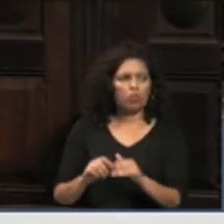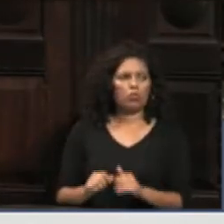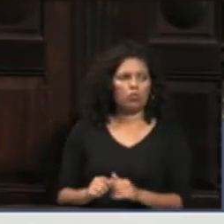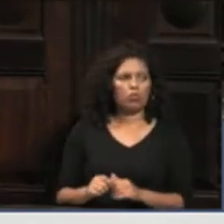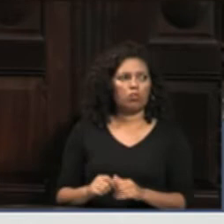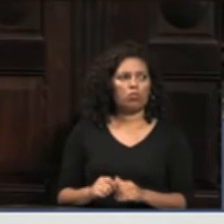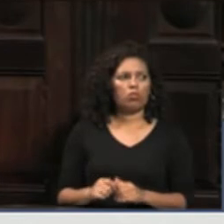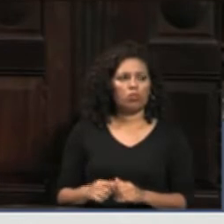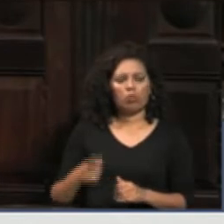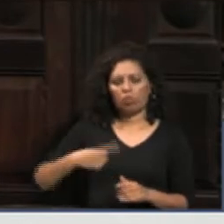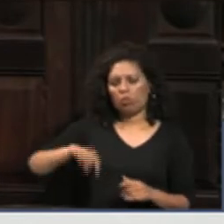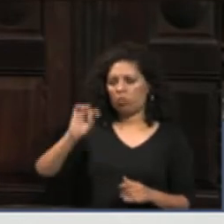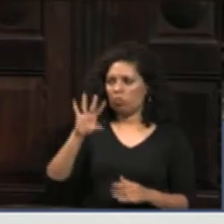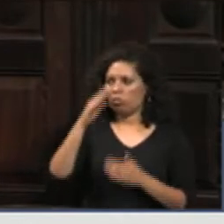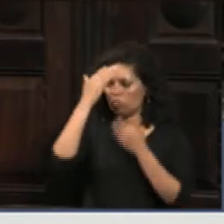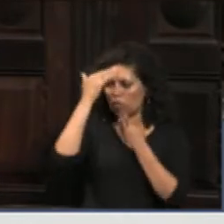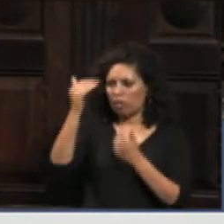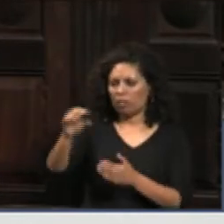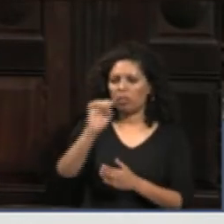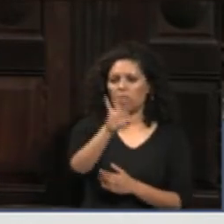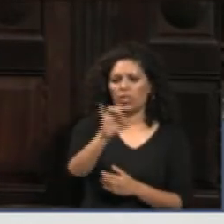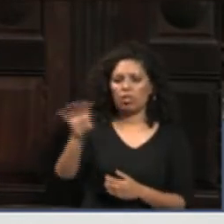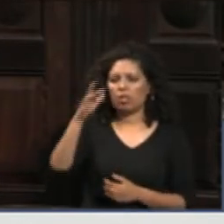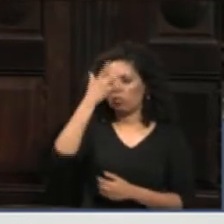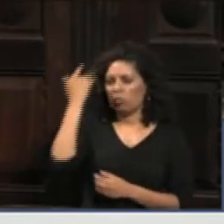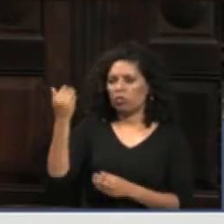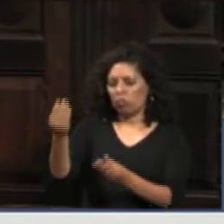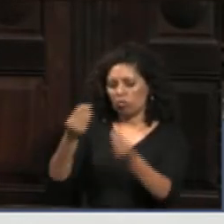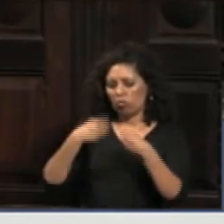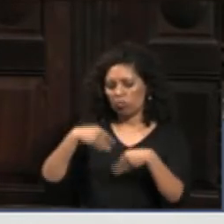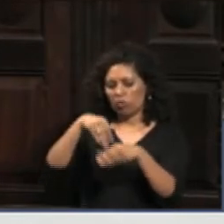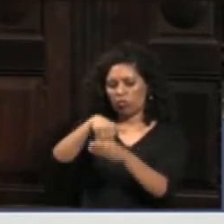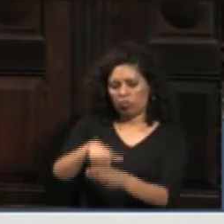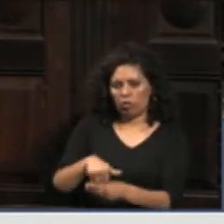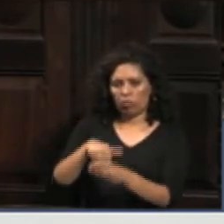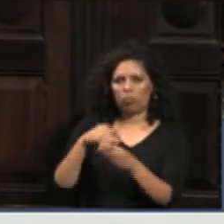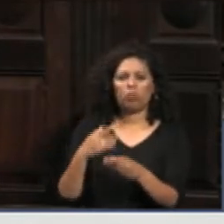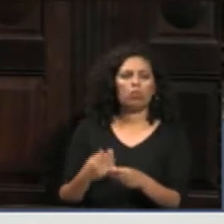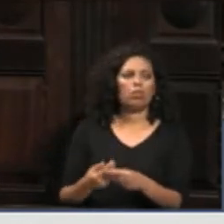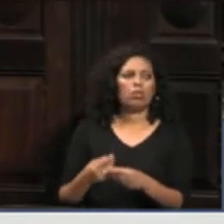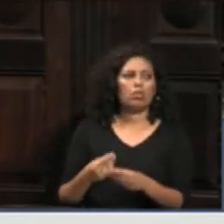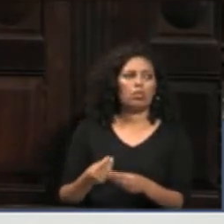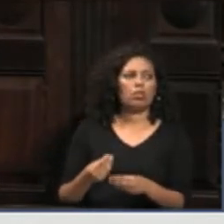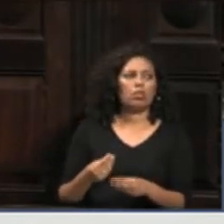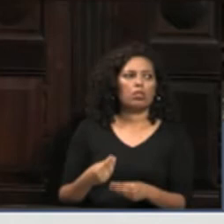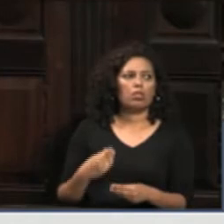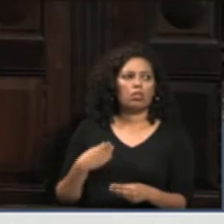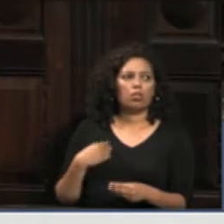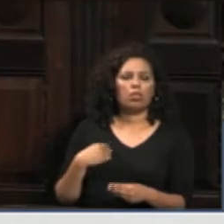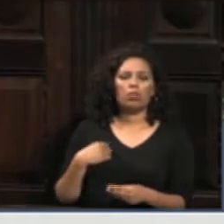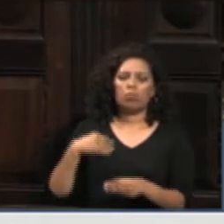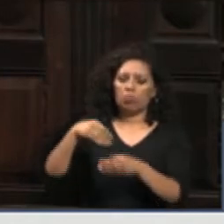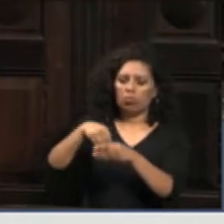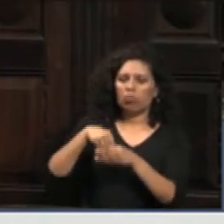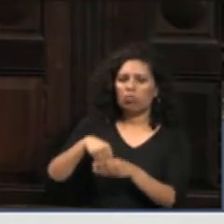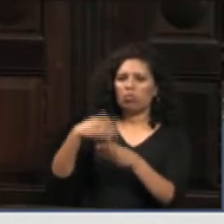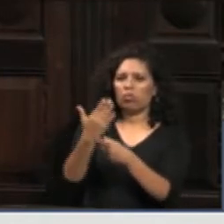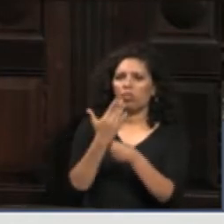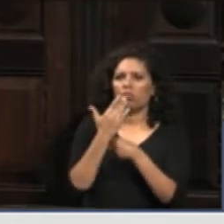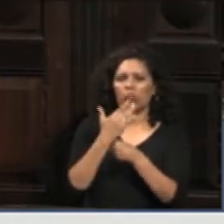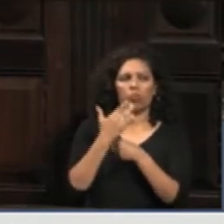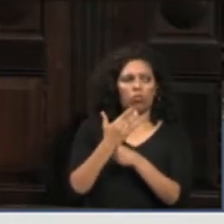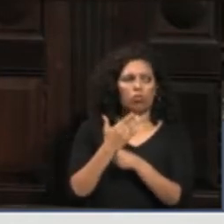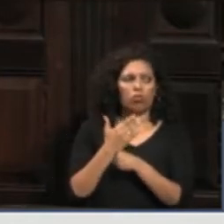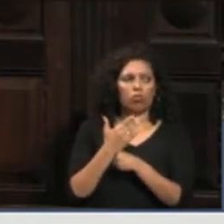só terminando agradecendo a cada eleitor que me deu mais uma oportunidade de valorizar o meu trabalho junto, principalmente as